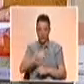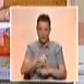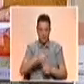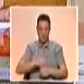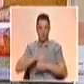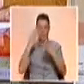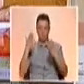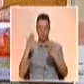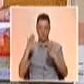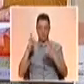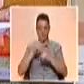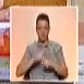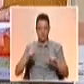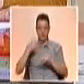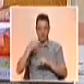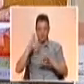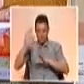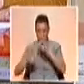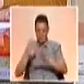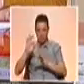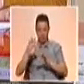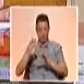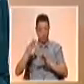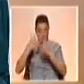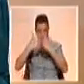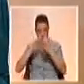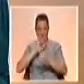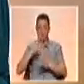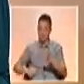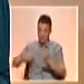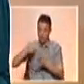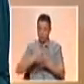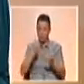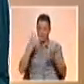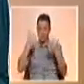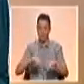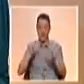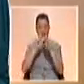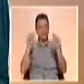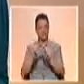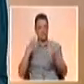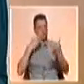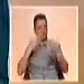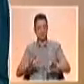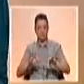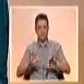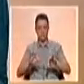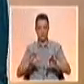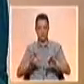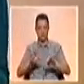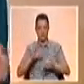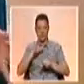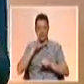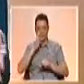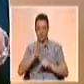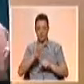muitas vezes não utilizamos, e temos de tratar, não há dúvida, também custa muito dinheiro. E há sistemas simples que, num contexto de